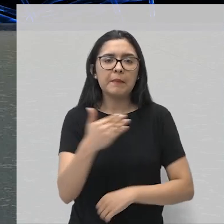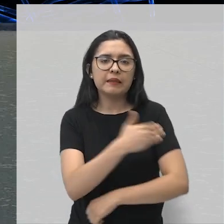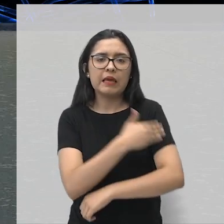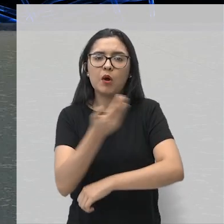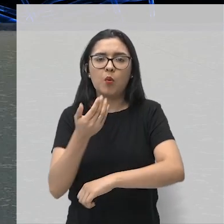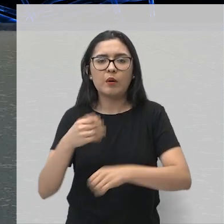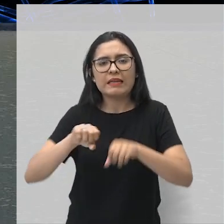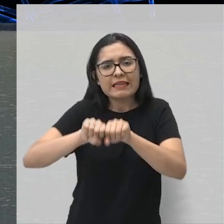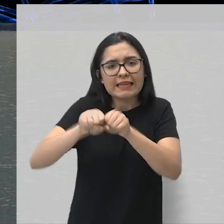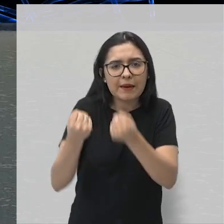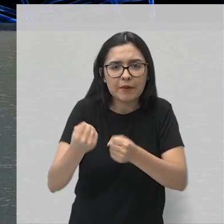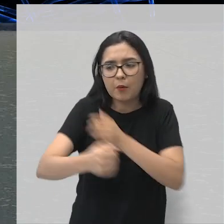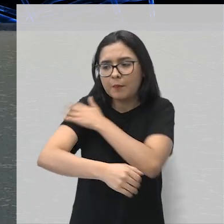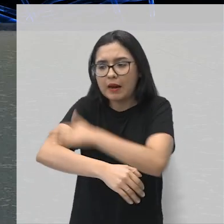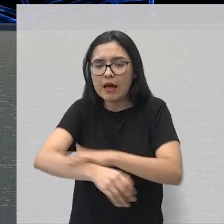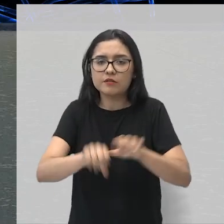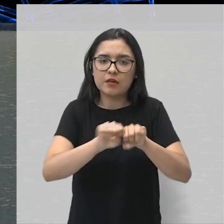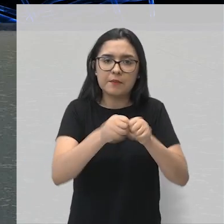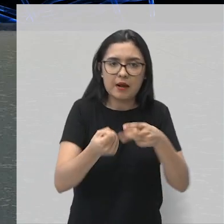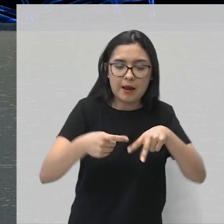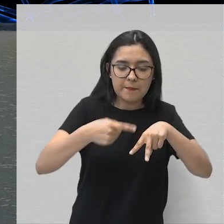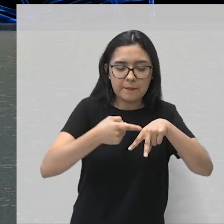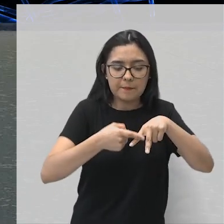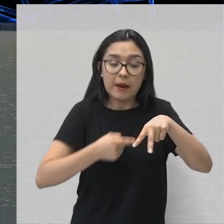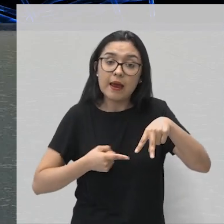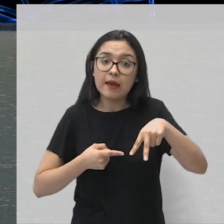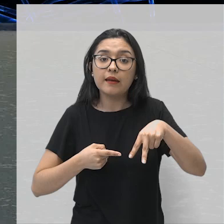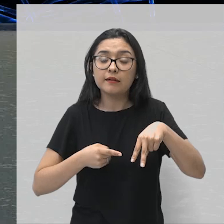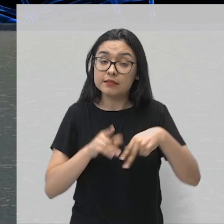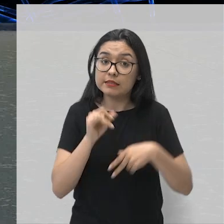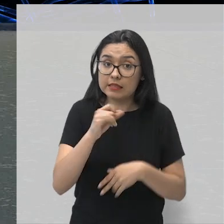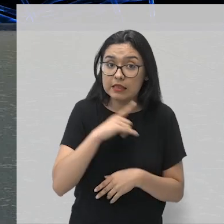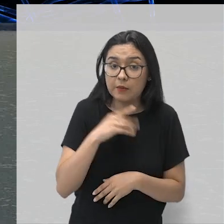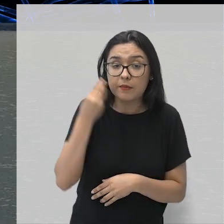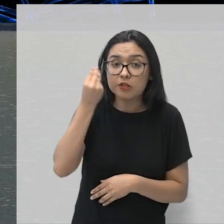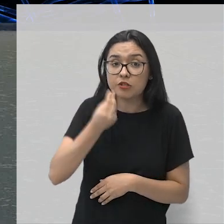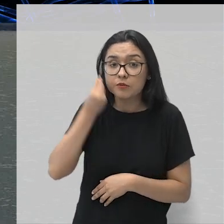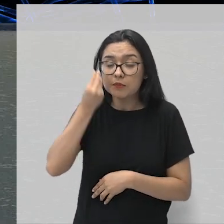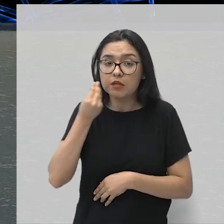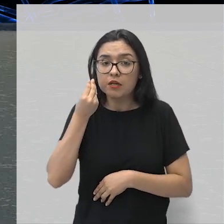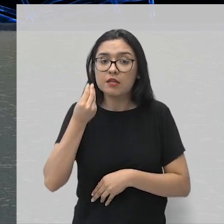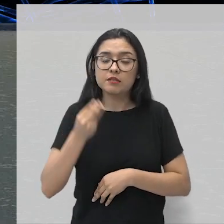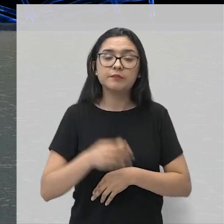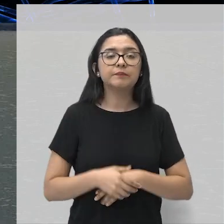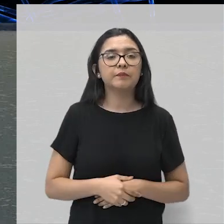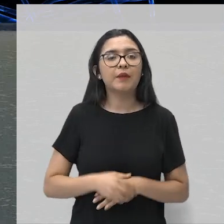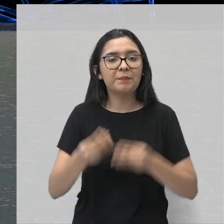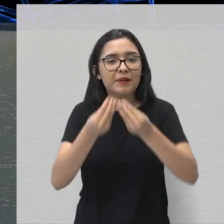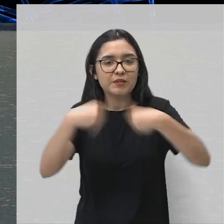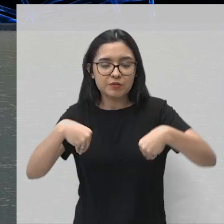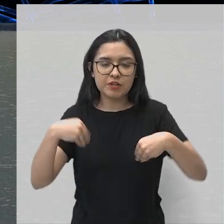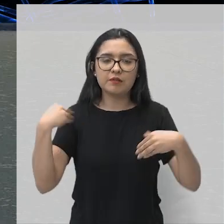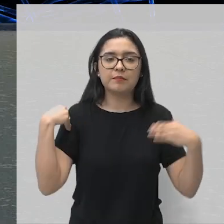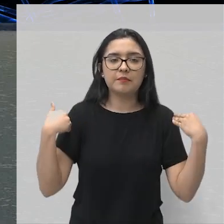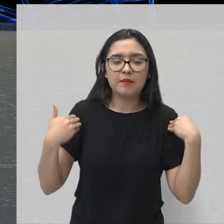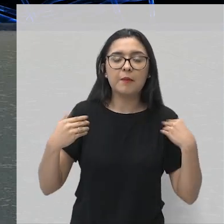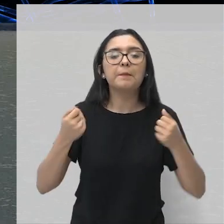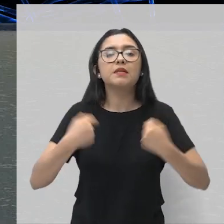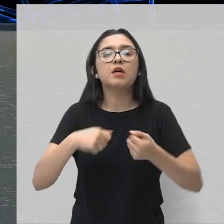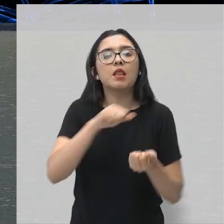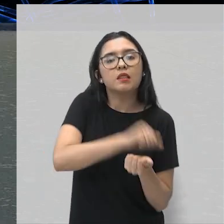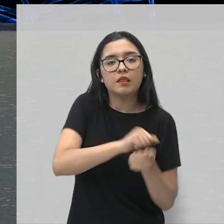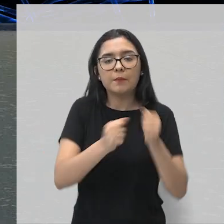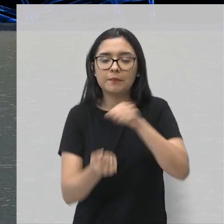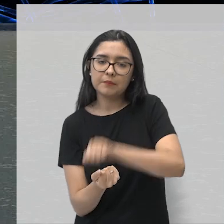quebrar o braço ou quebrar a perna, quando alguém tem uma experiência como essa, que mobiliza um dos membros, né, você vai tentar se adaptar